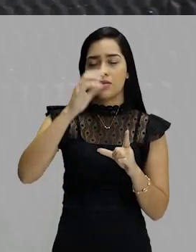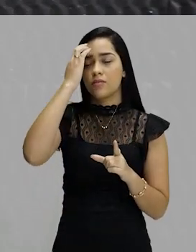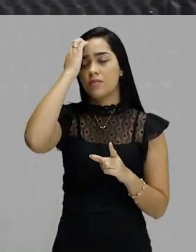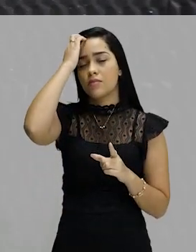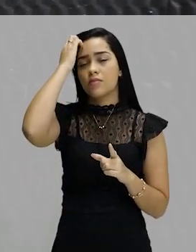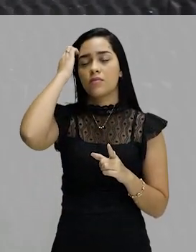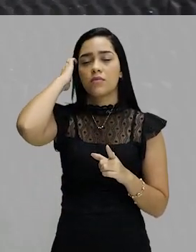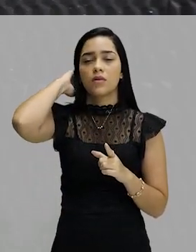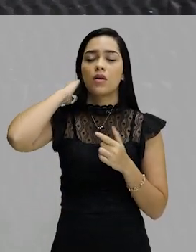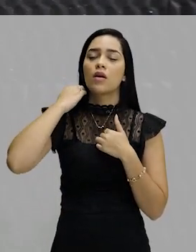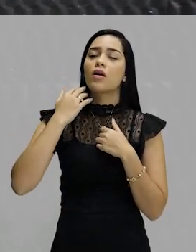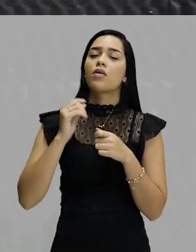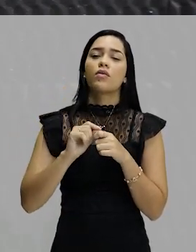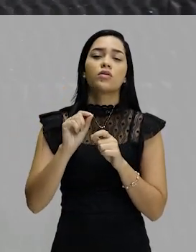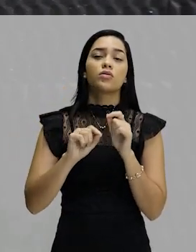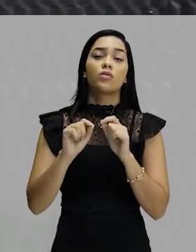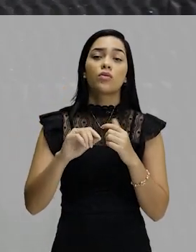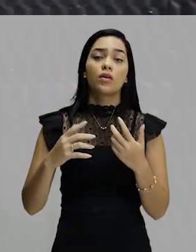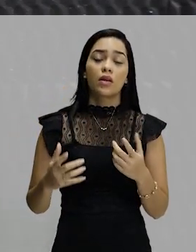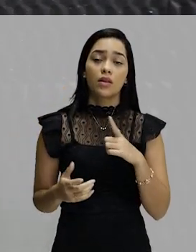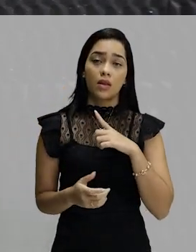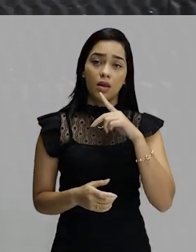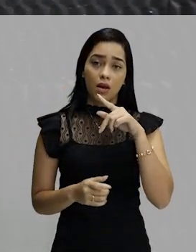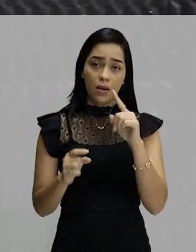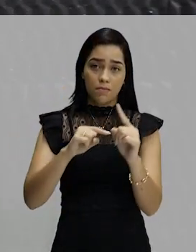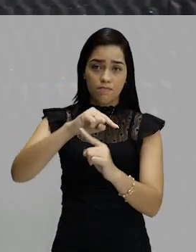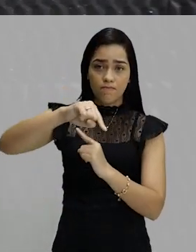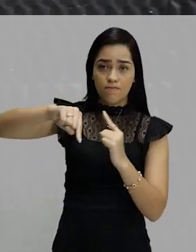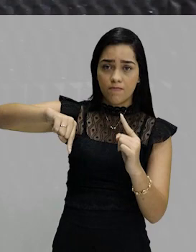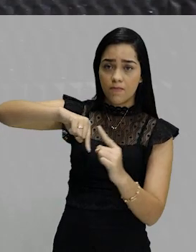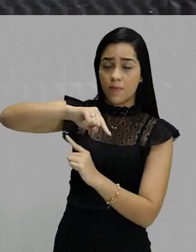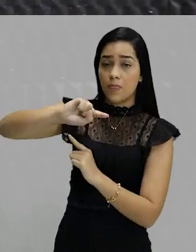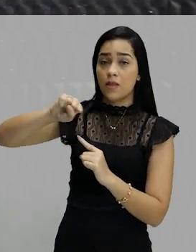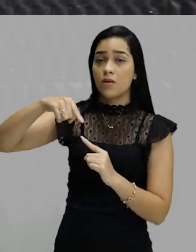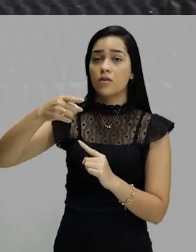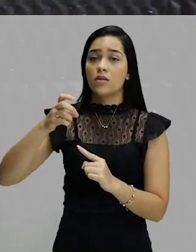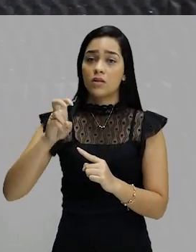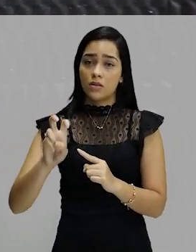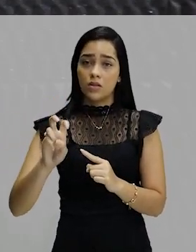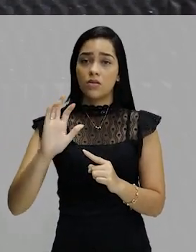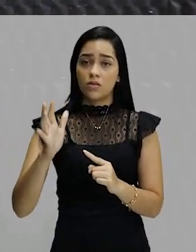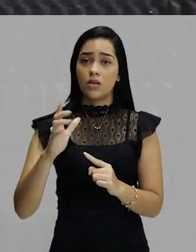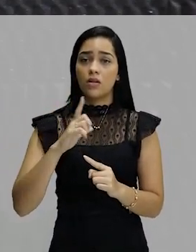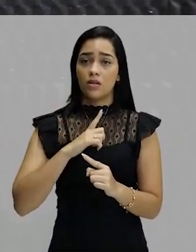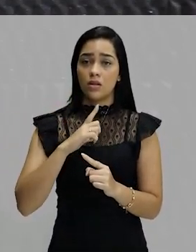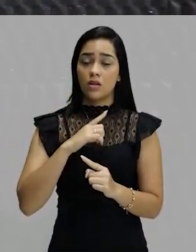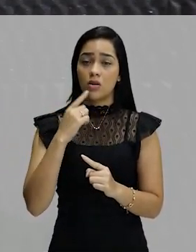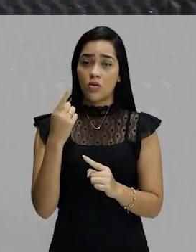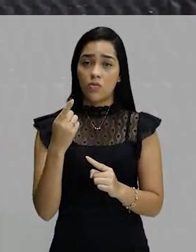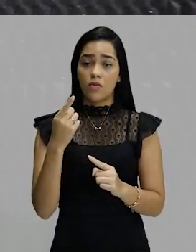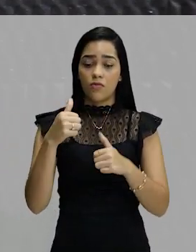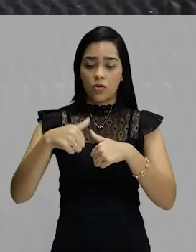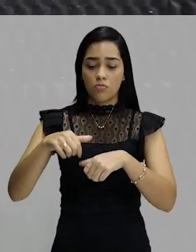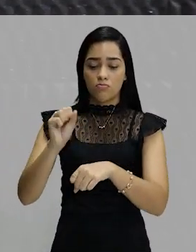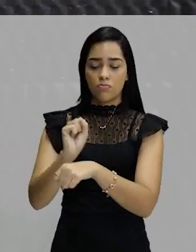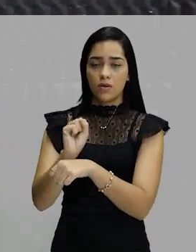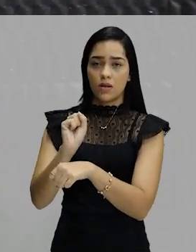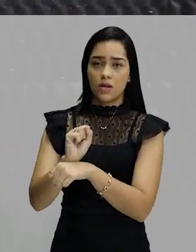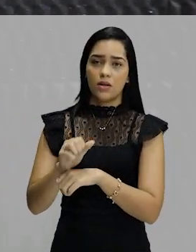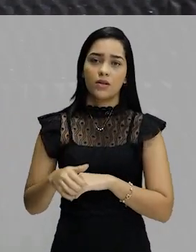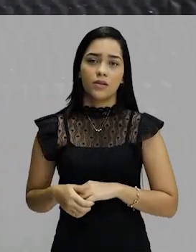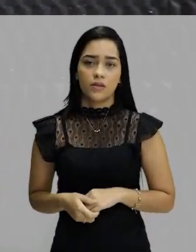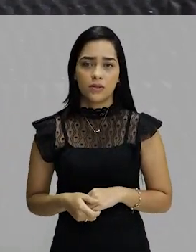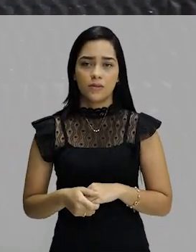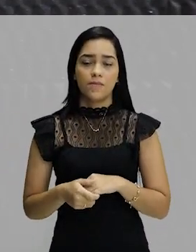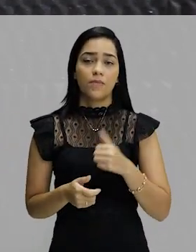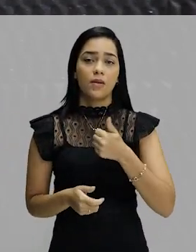eu vou fazer o quê? Eu vou fazer a permutação das outras 5, já que uma ficou fixa. Uma